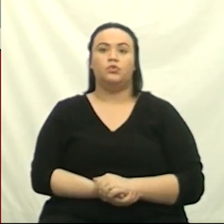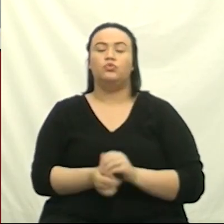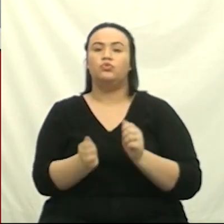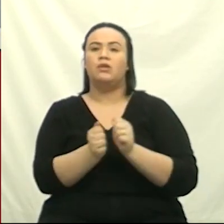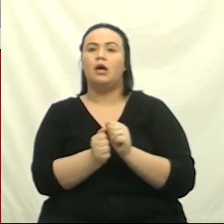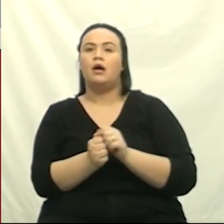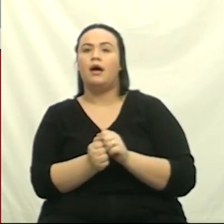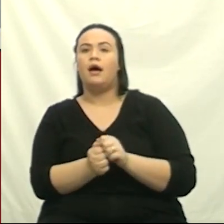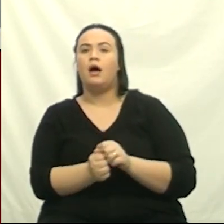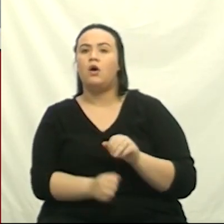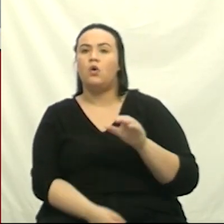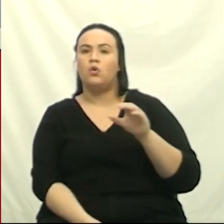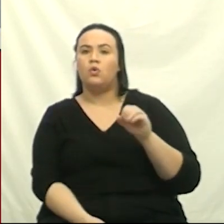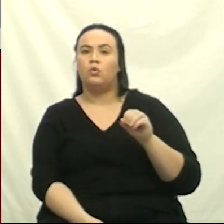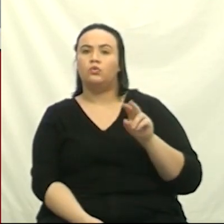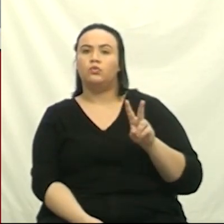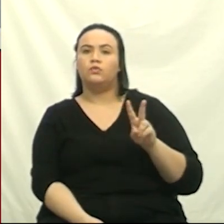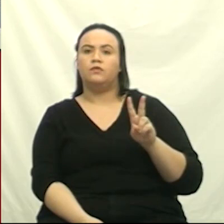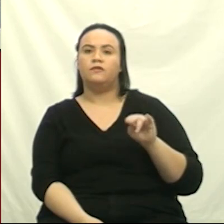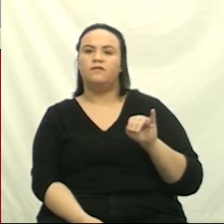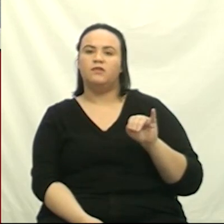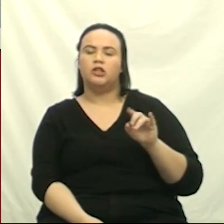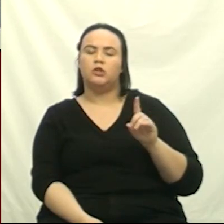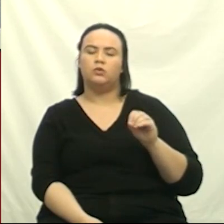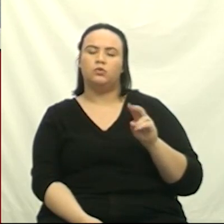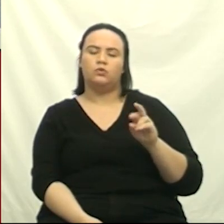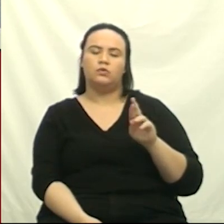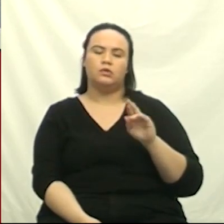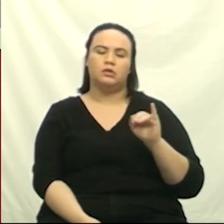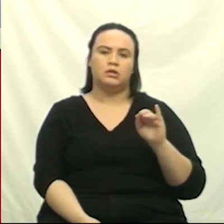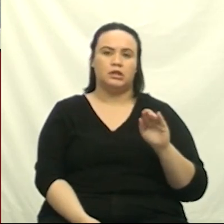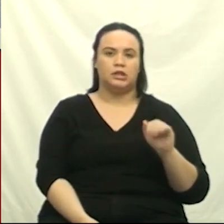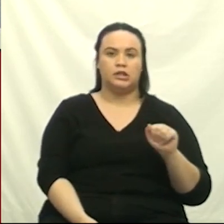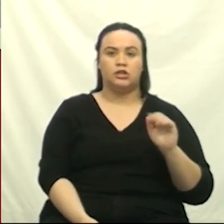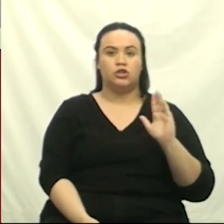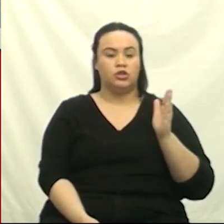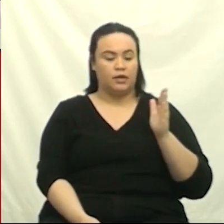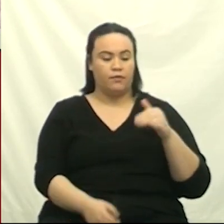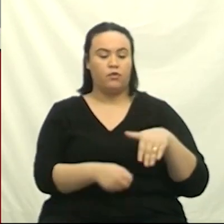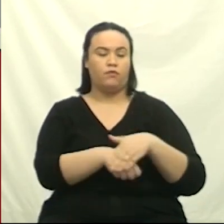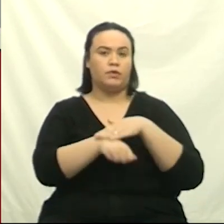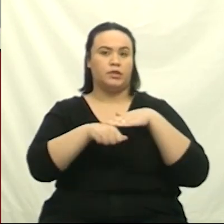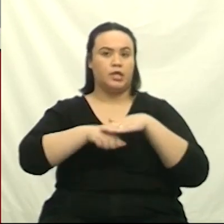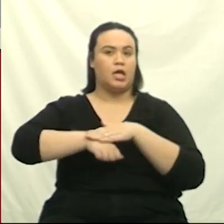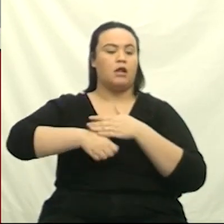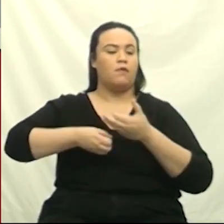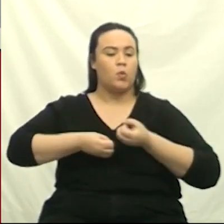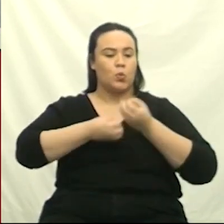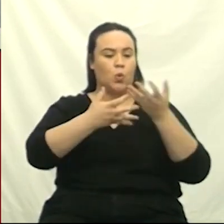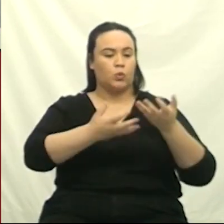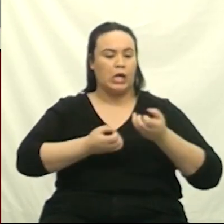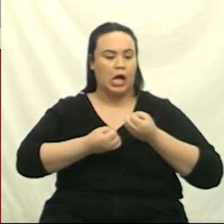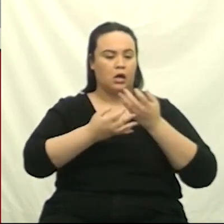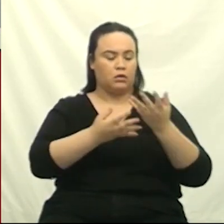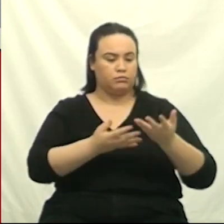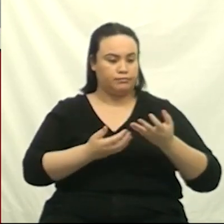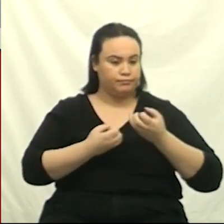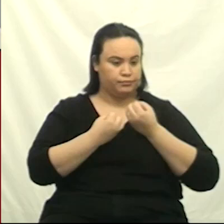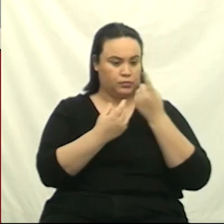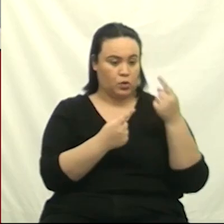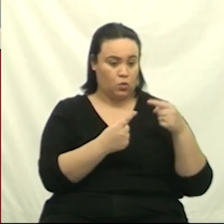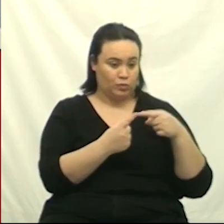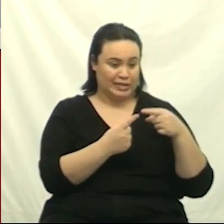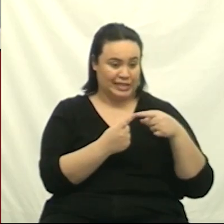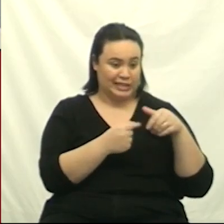ouvidoria né então isso já foi feito com a ouvidoria já foi falado essas situações um em